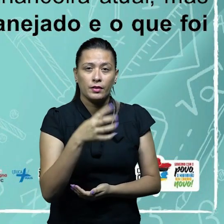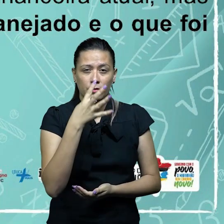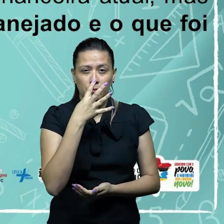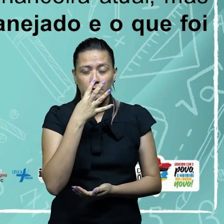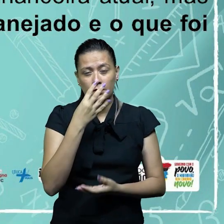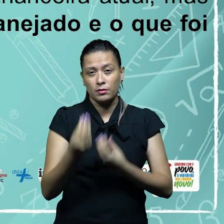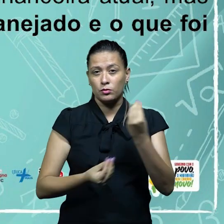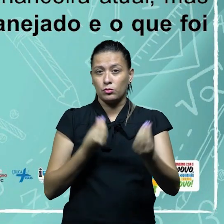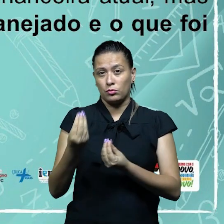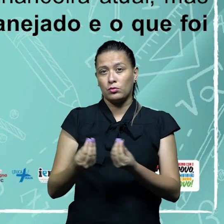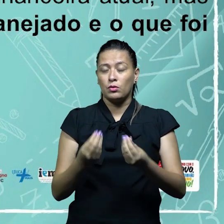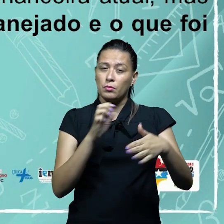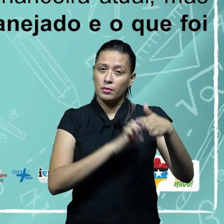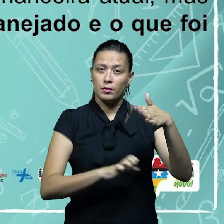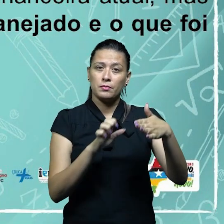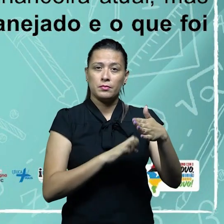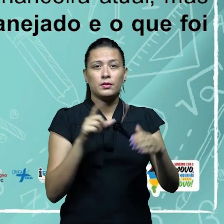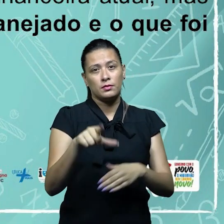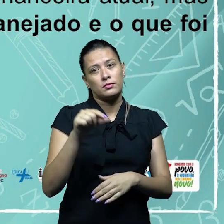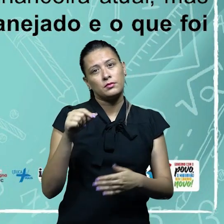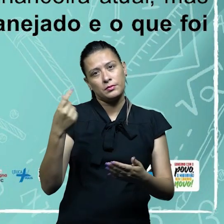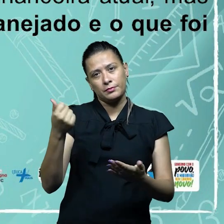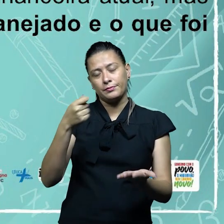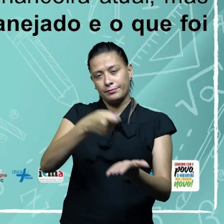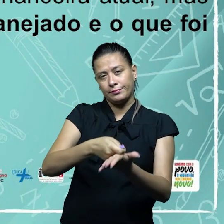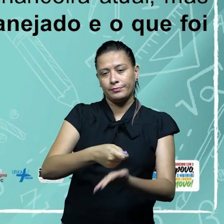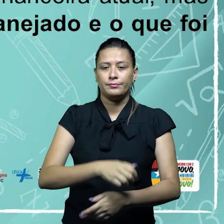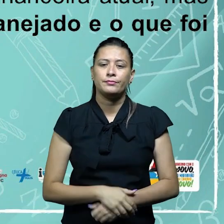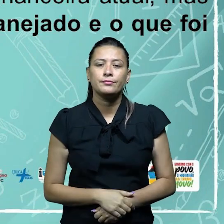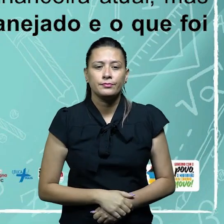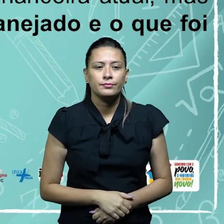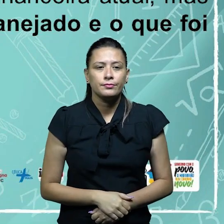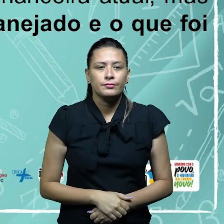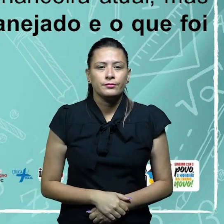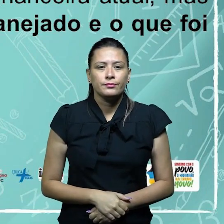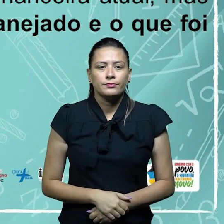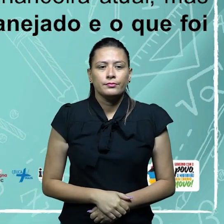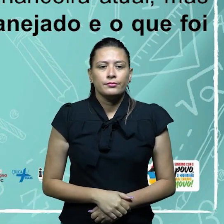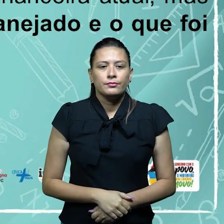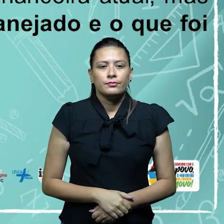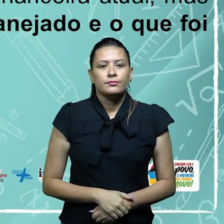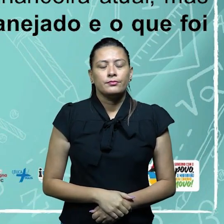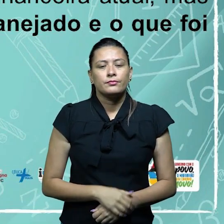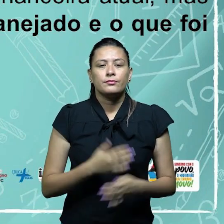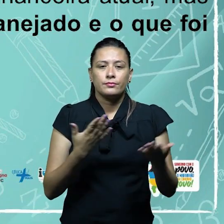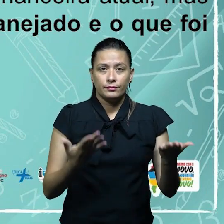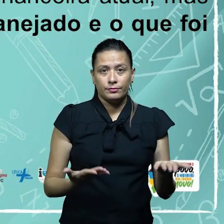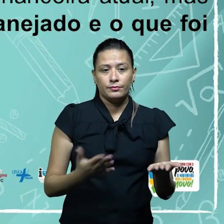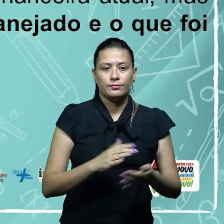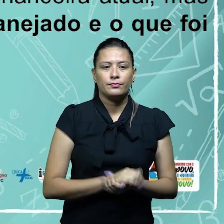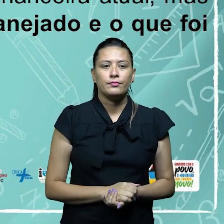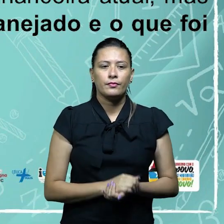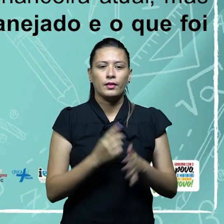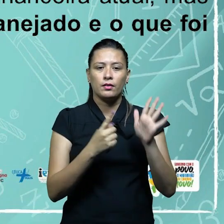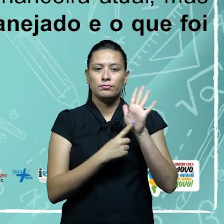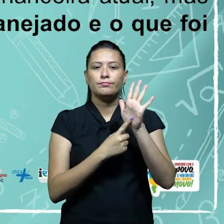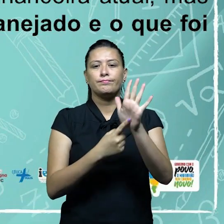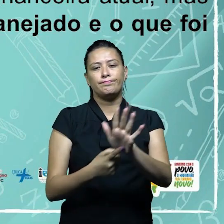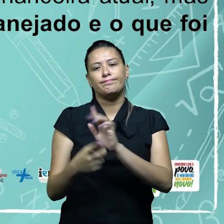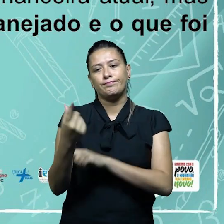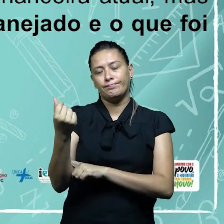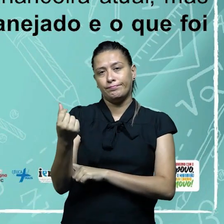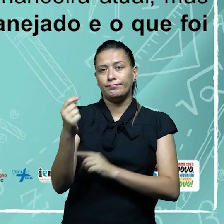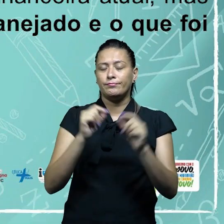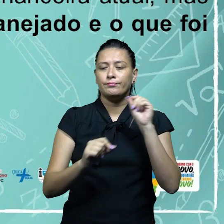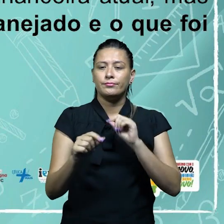ok? Então, quais são essas demonstrações financeiras? Vamos lá. A demonstração financeira é o relatório